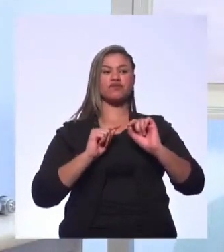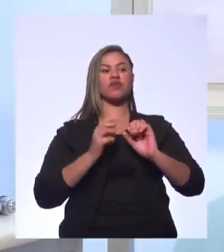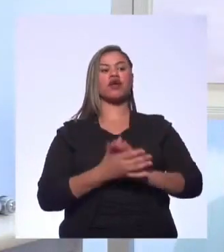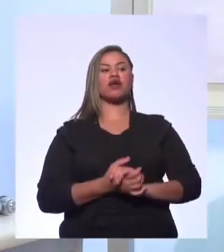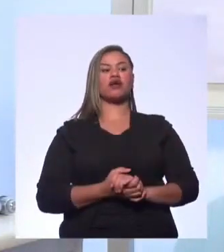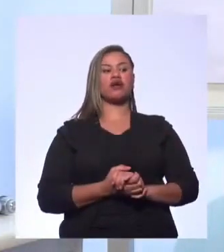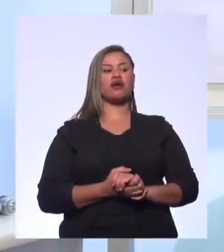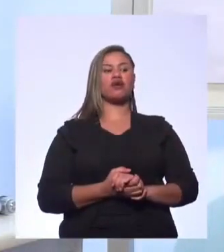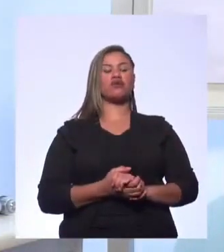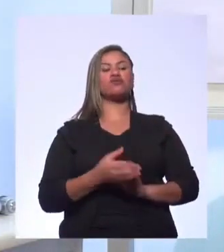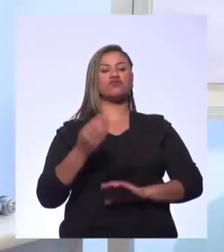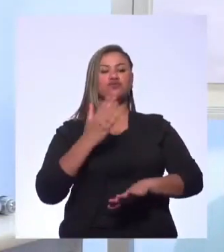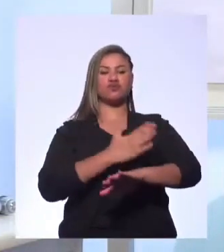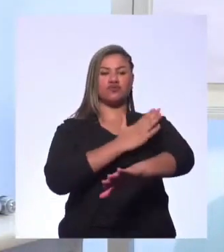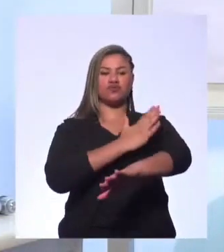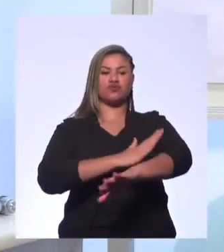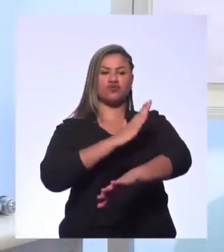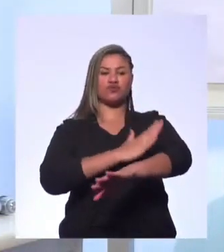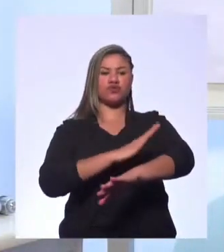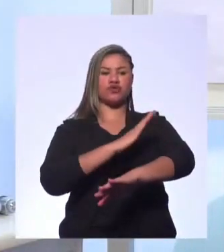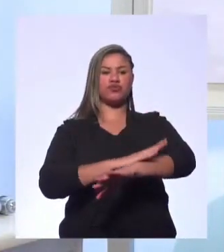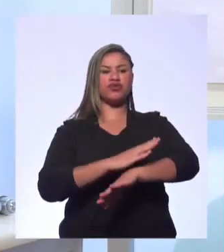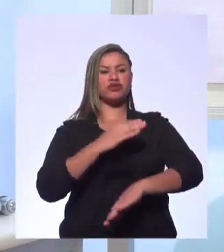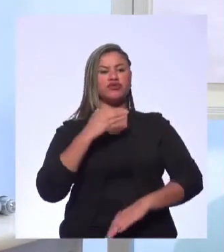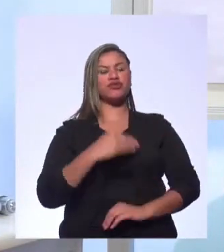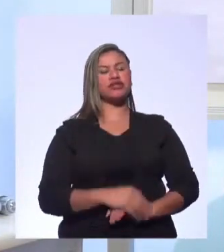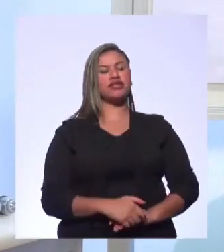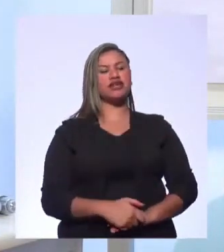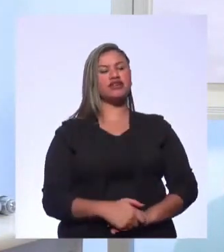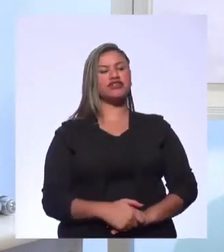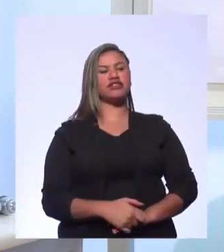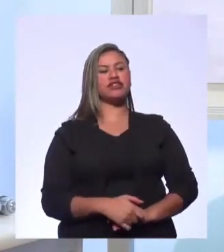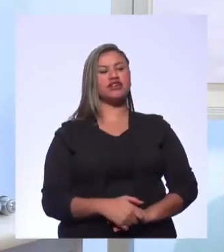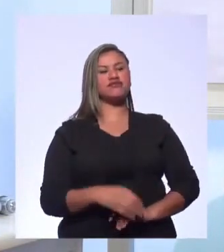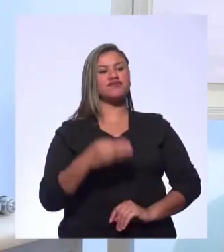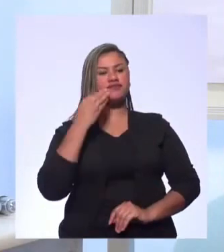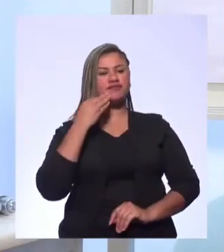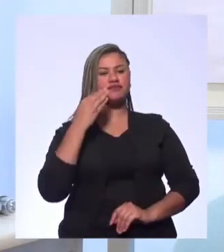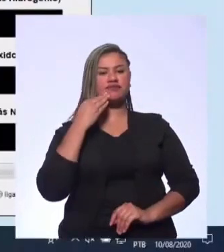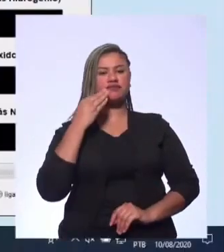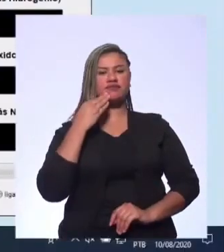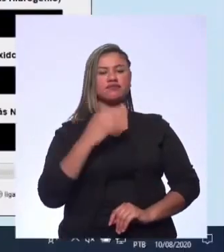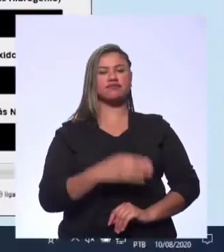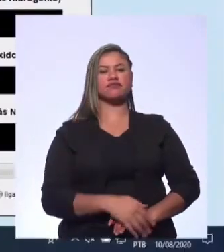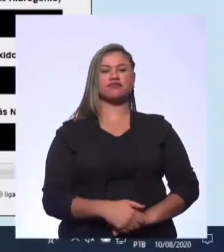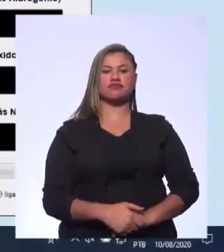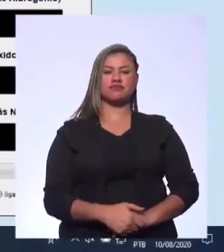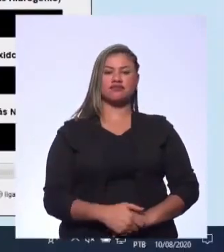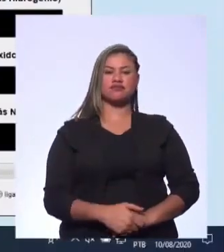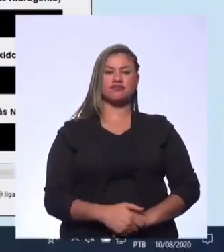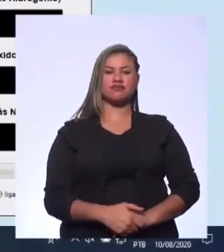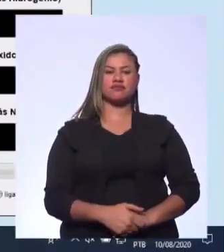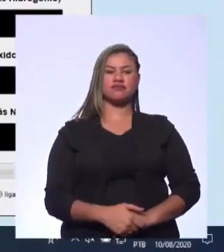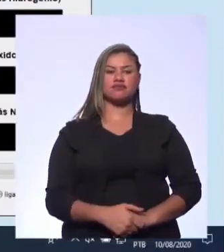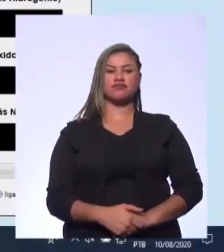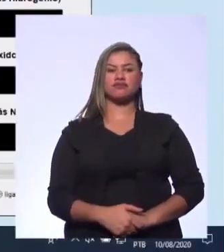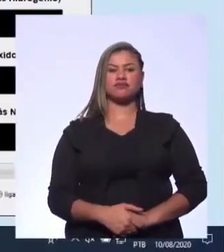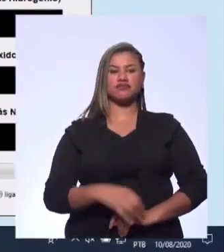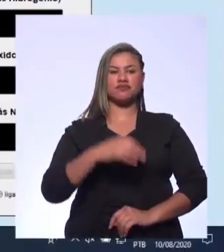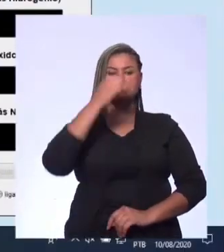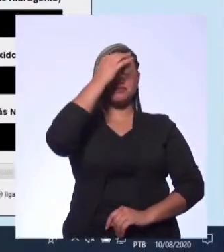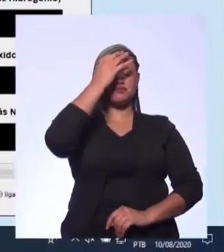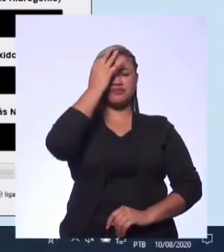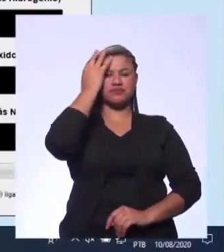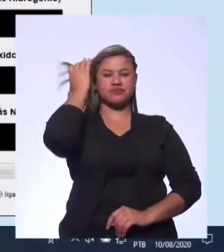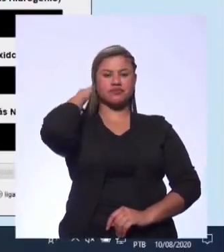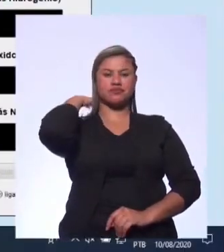Né? Eu vou abrir para vocês aqui o simulador. Né? Vocês têm o simulador, vamos espelhar para vocês. Pronto. Então, para eu construir